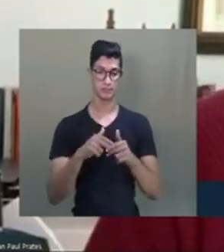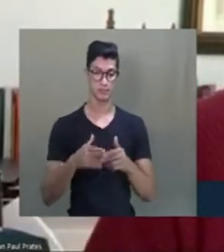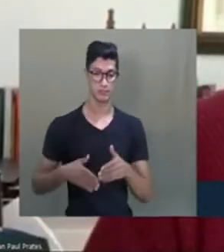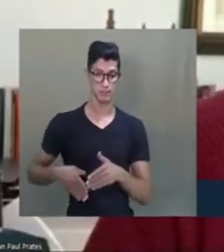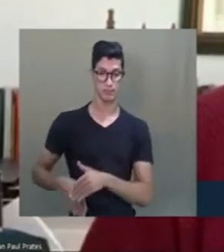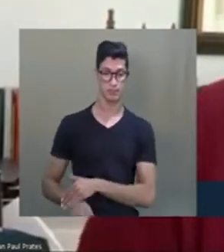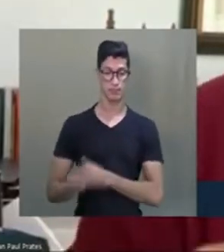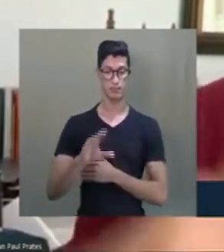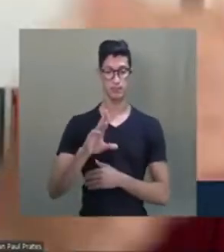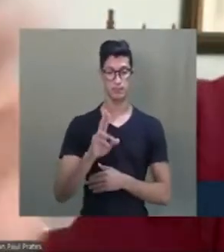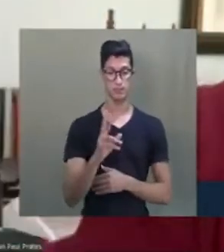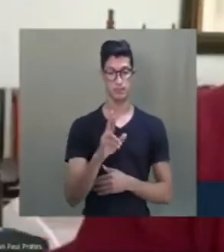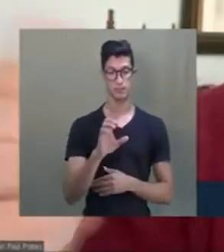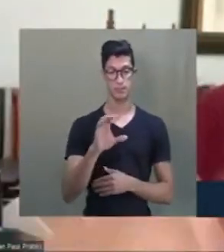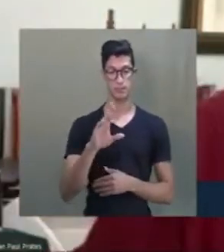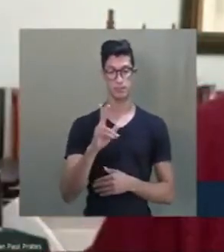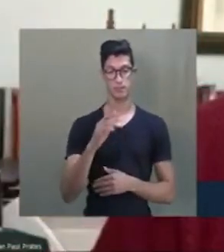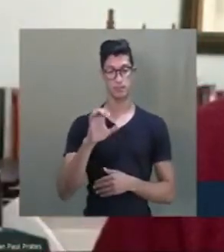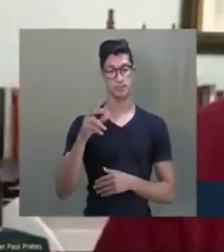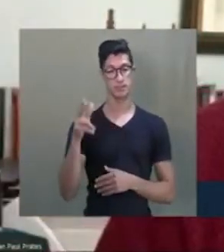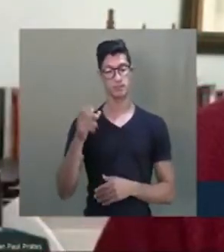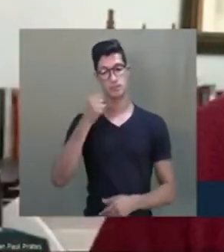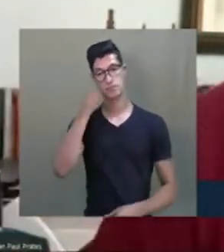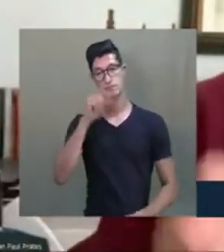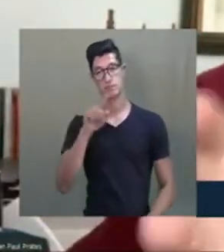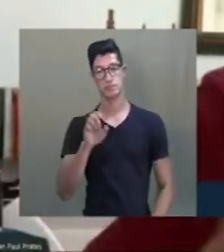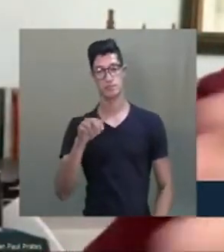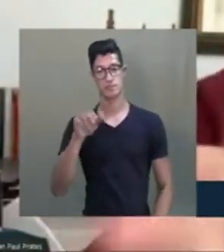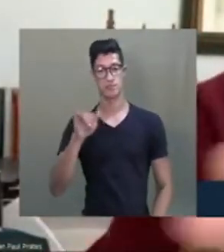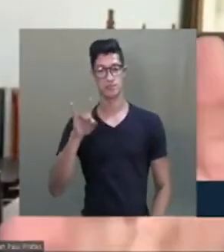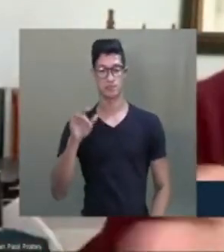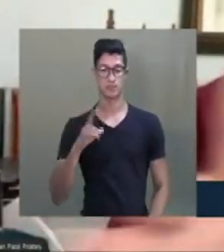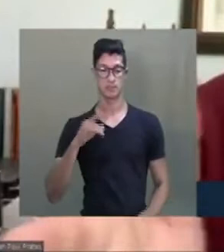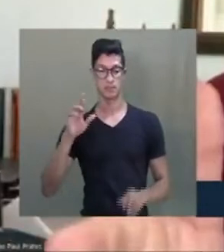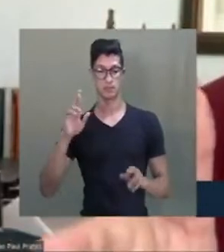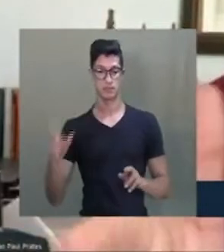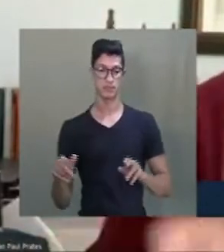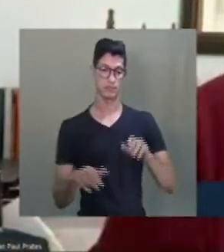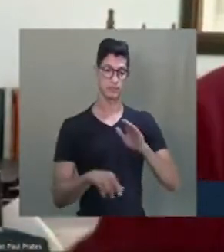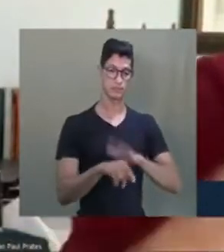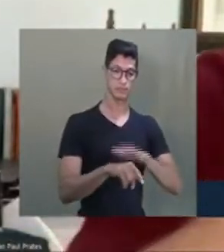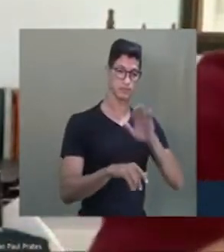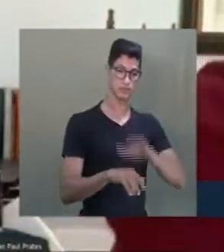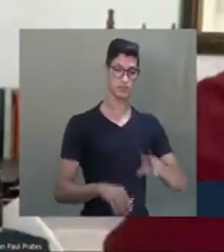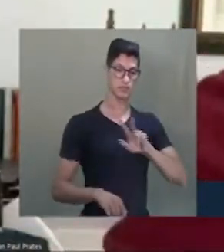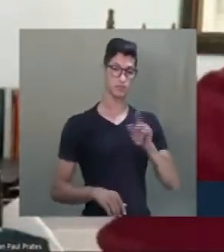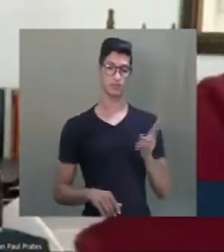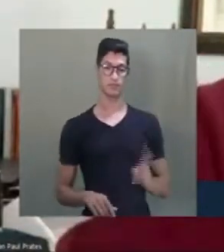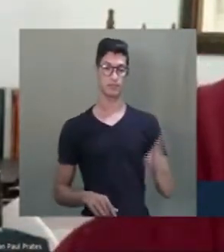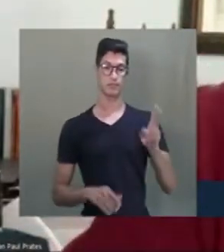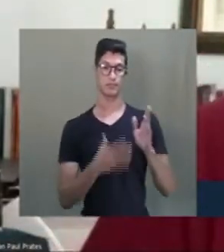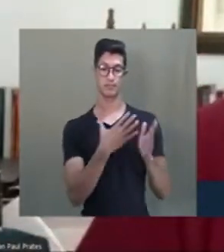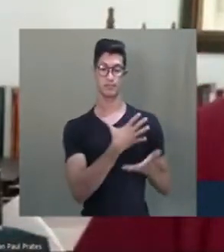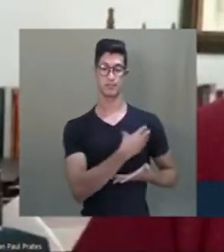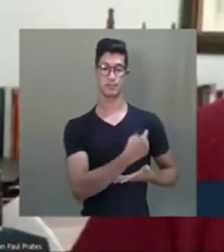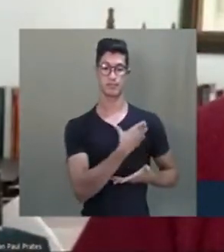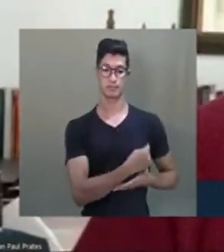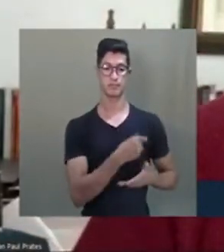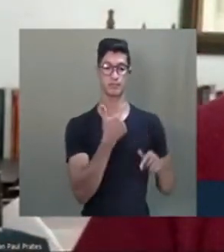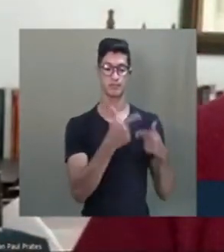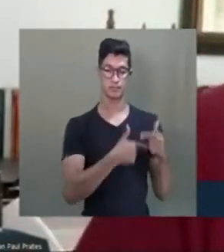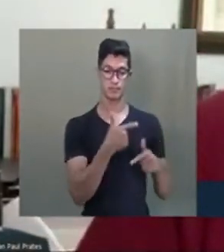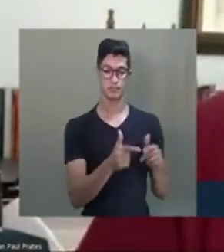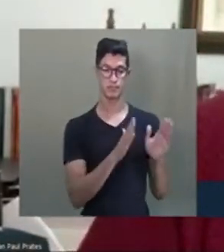da creche, que, como a senadora Zenaide explicou bem, tem uma diferença de tempo, a criança vai continuar sendo amamentada no local de trabalho